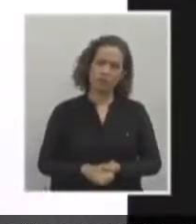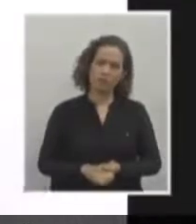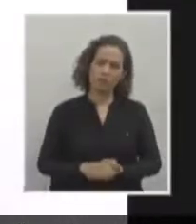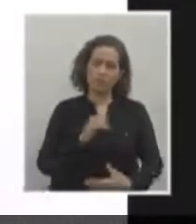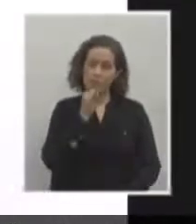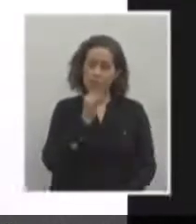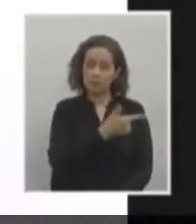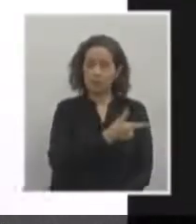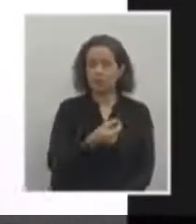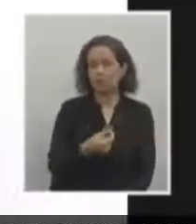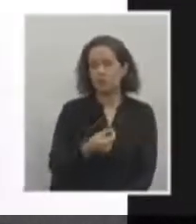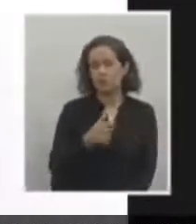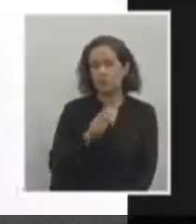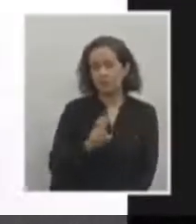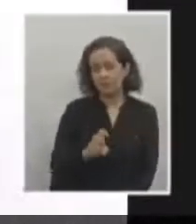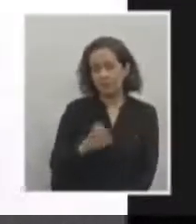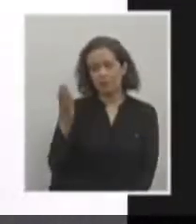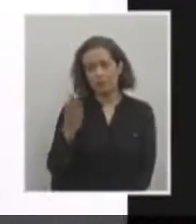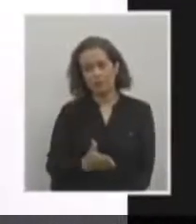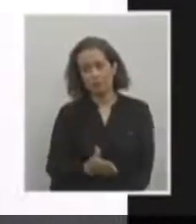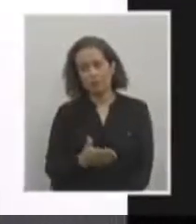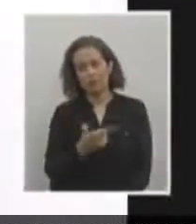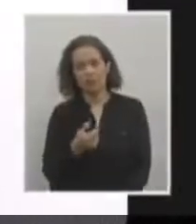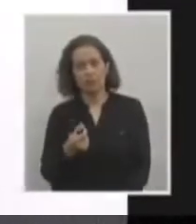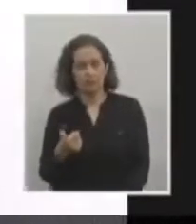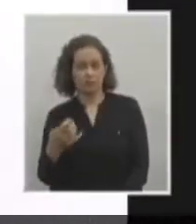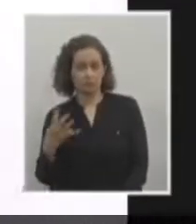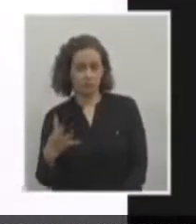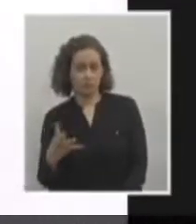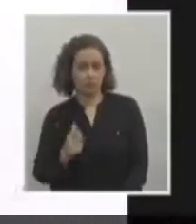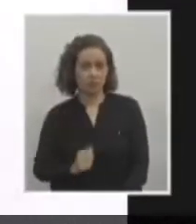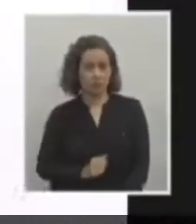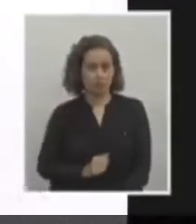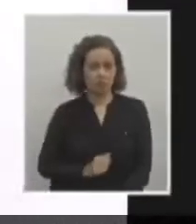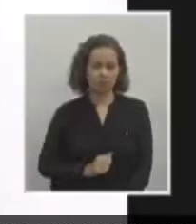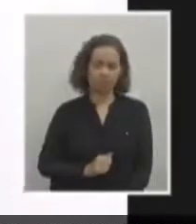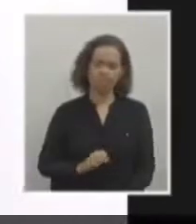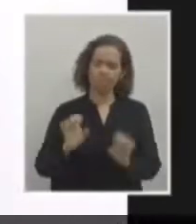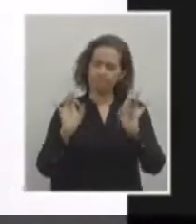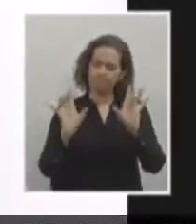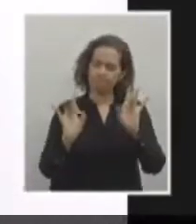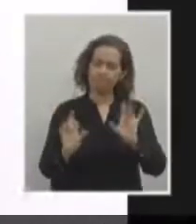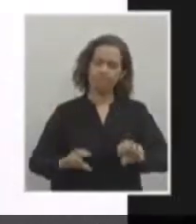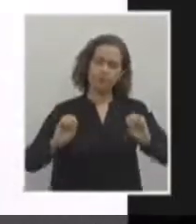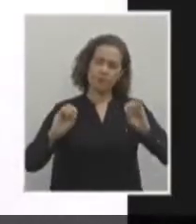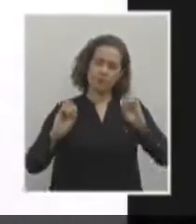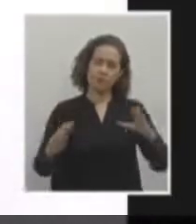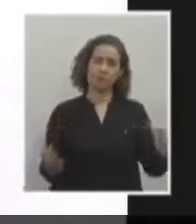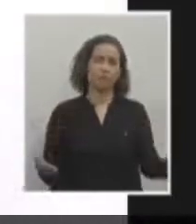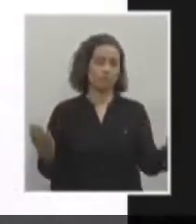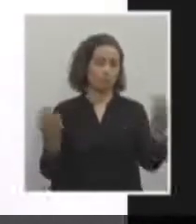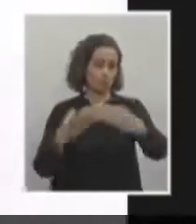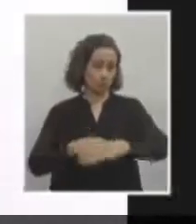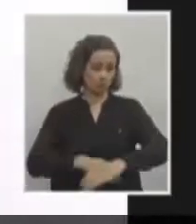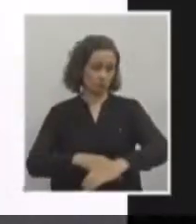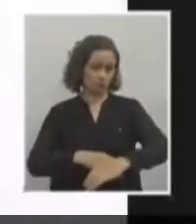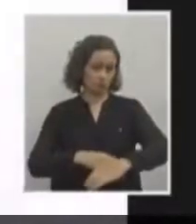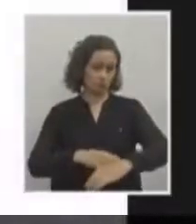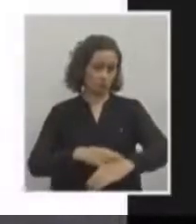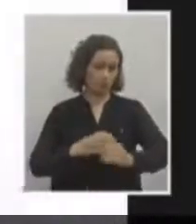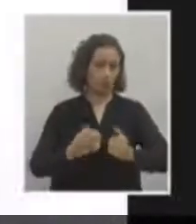05-2014, foi um concurso específico para educação especial. Este concurso foi até devido